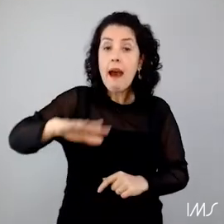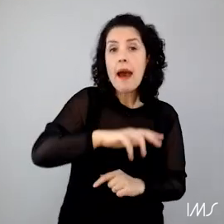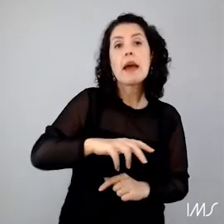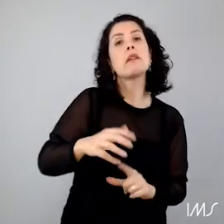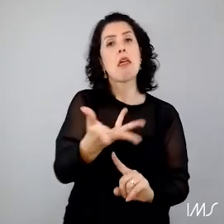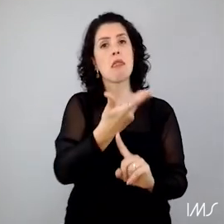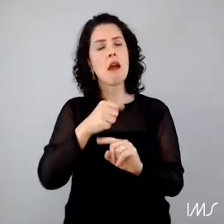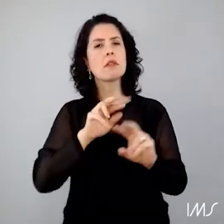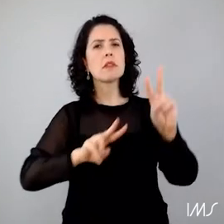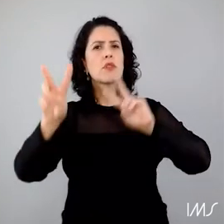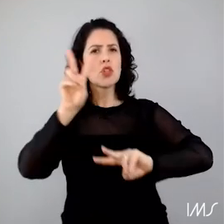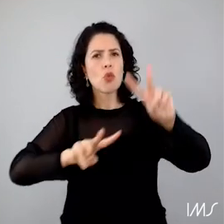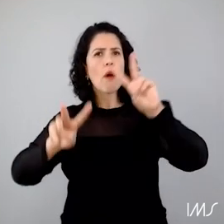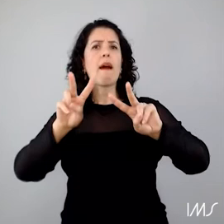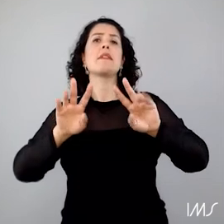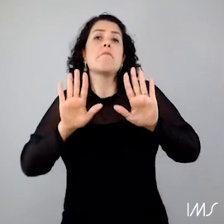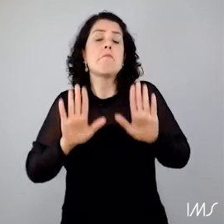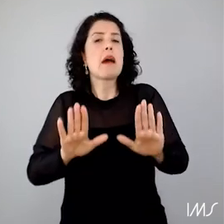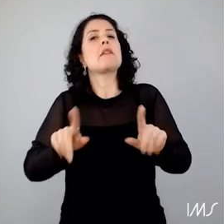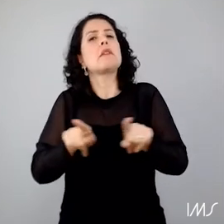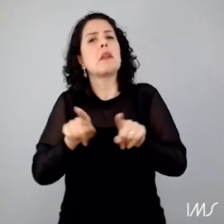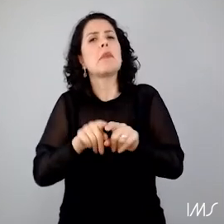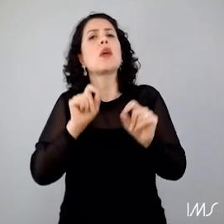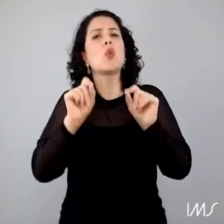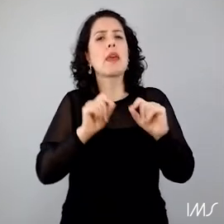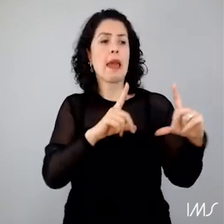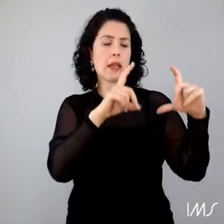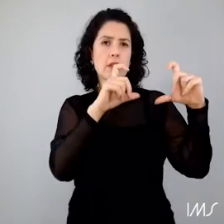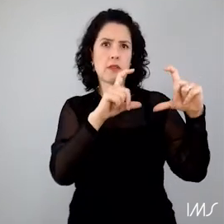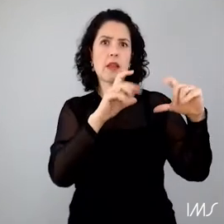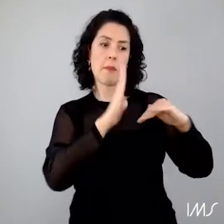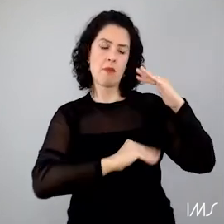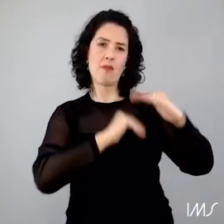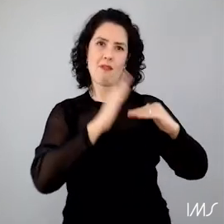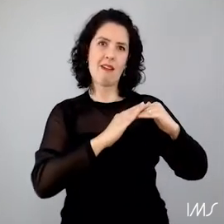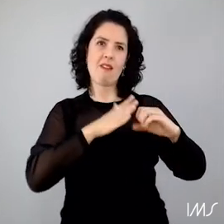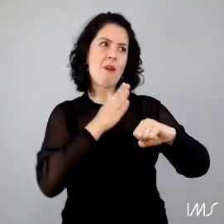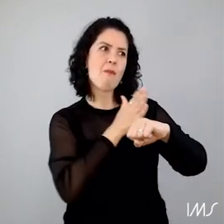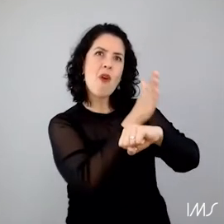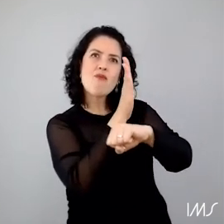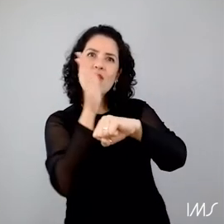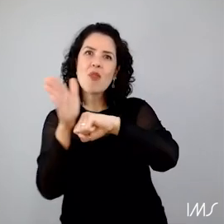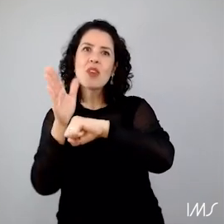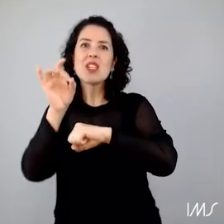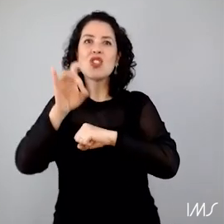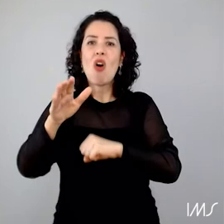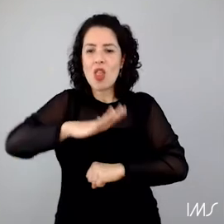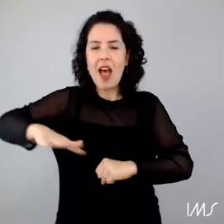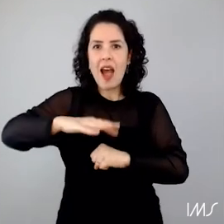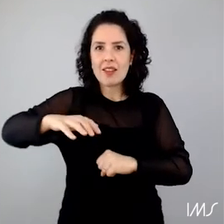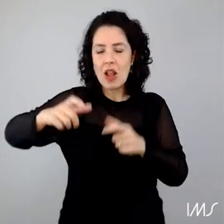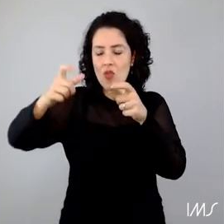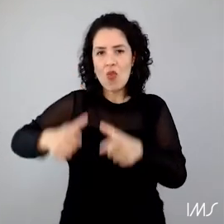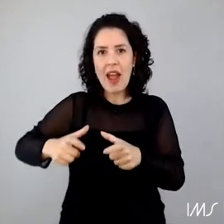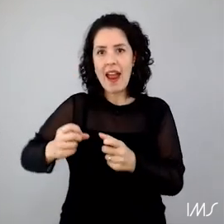ultrapassa as fronteiras das galerias e ganha as ruas, as mídias, a publicidade, é apropriada pelas massas. Qual lhe parece ser o legado